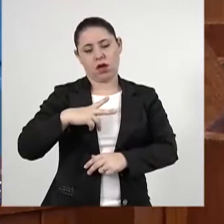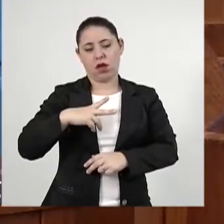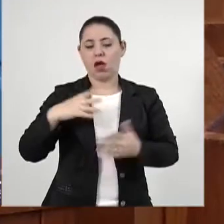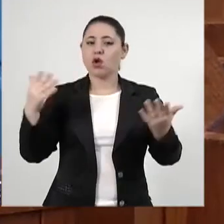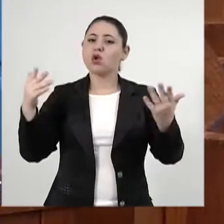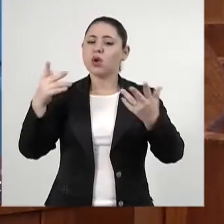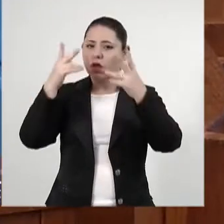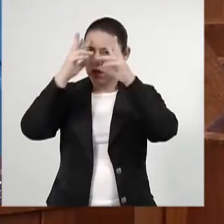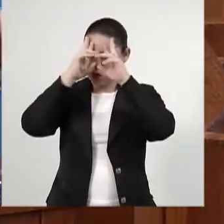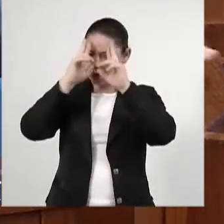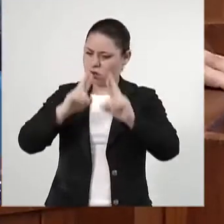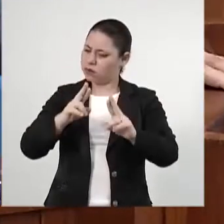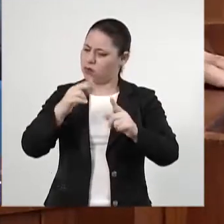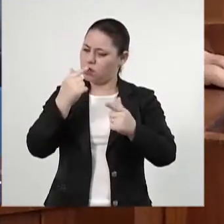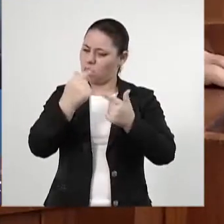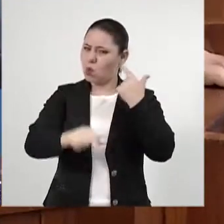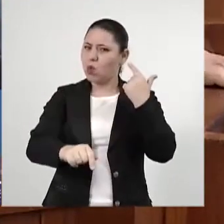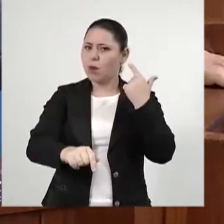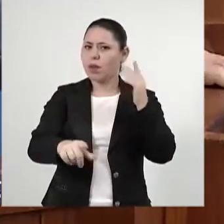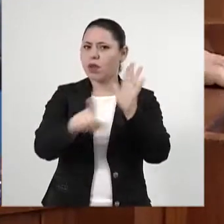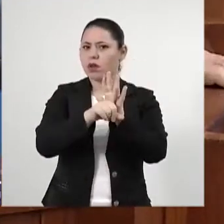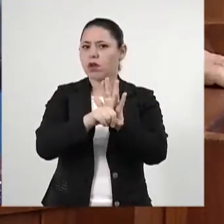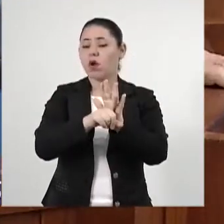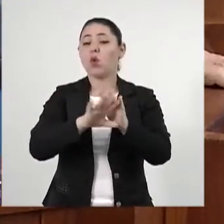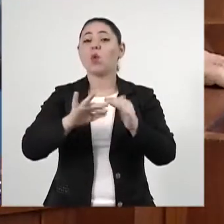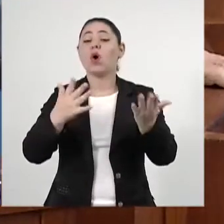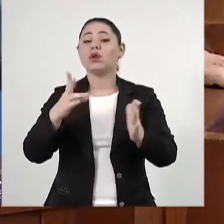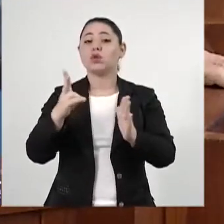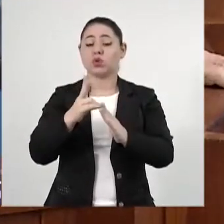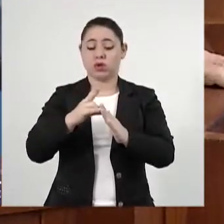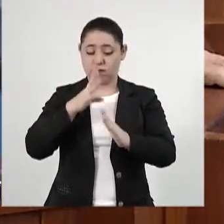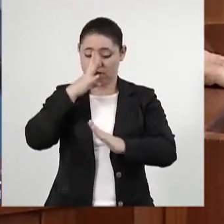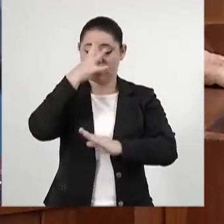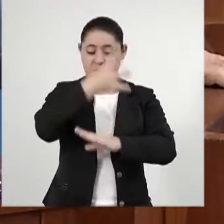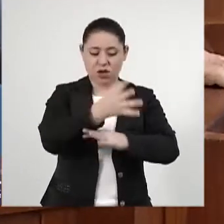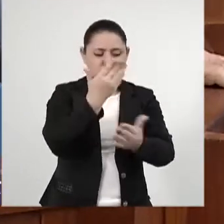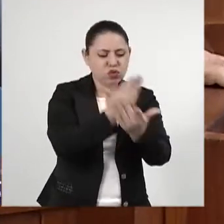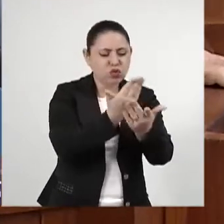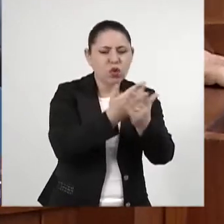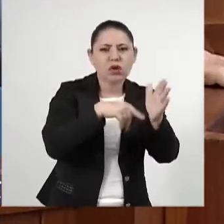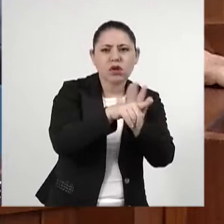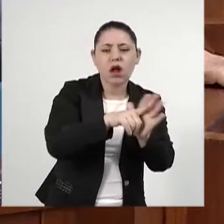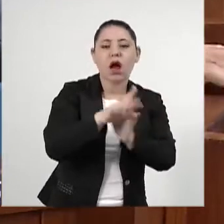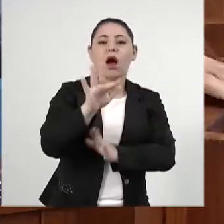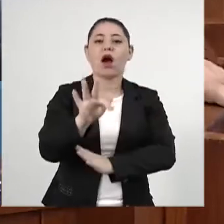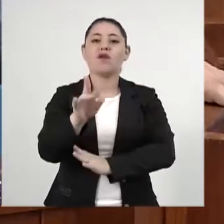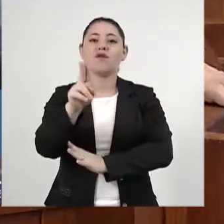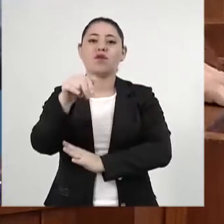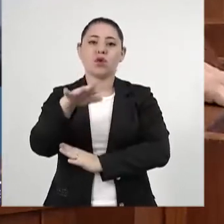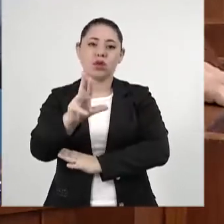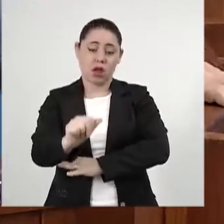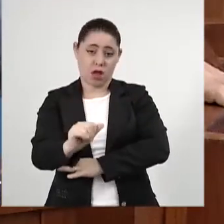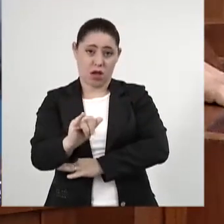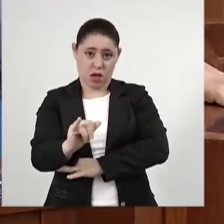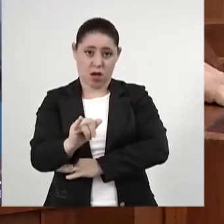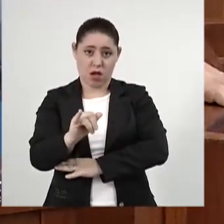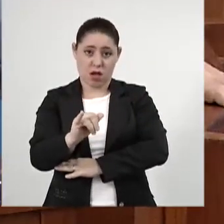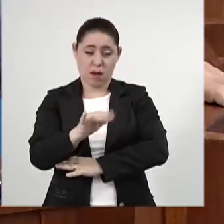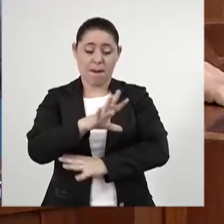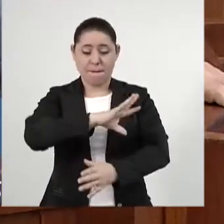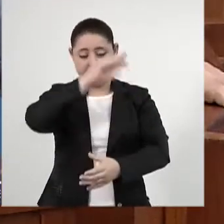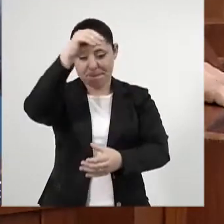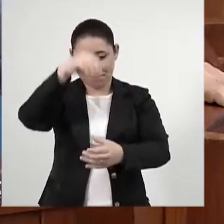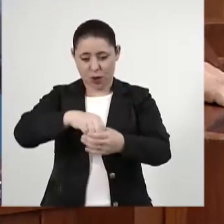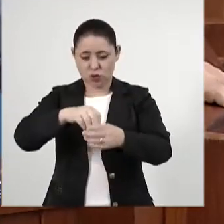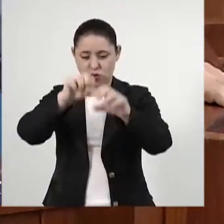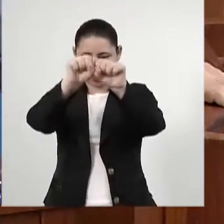nesse estado, é que quando o índio invade, que vai estudar a propriedade, a FUNAI vai lá e coloca no sistema